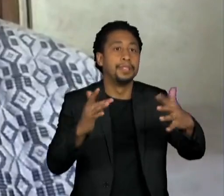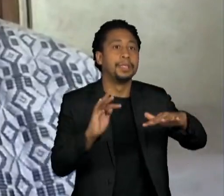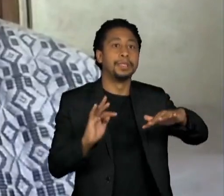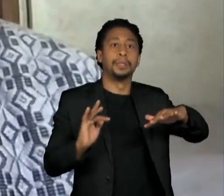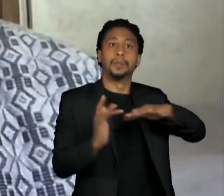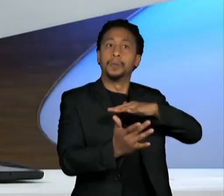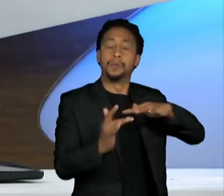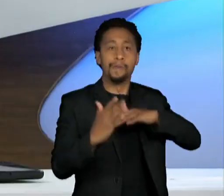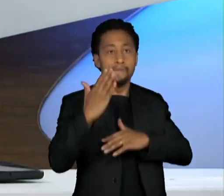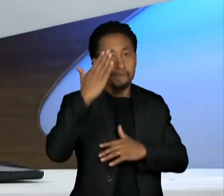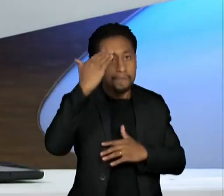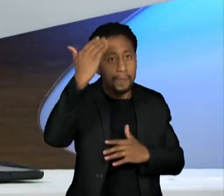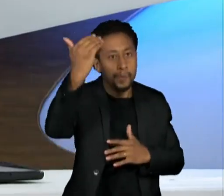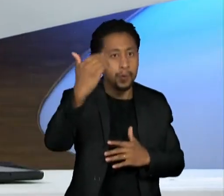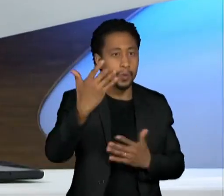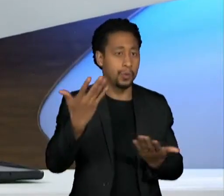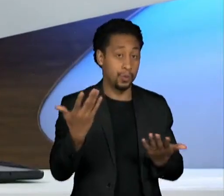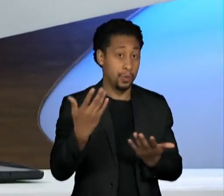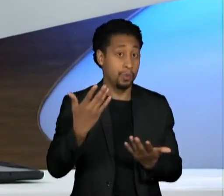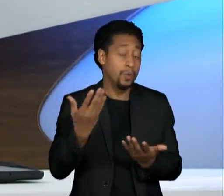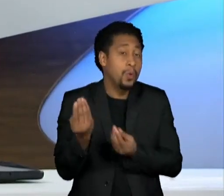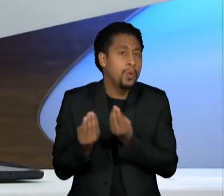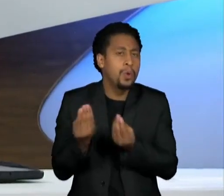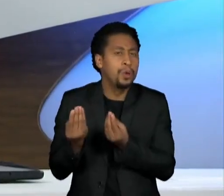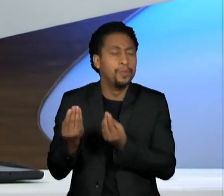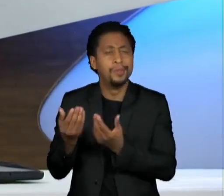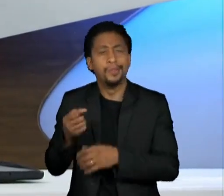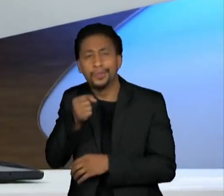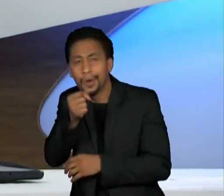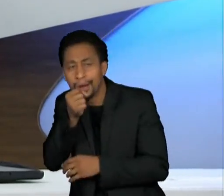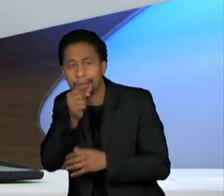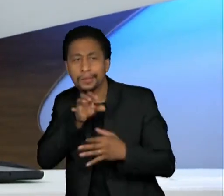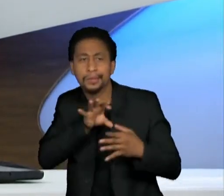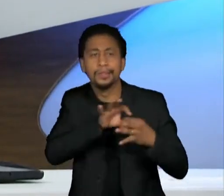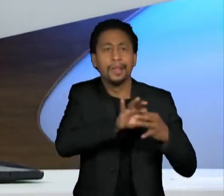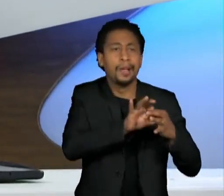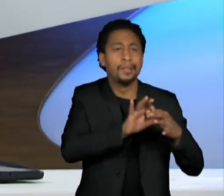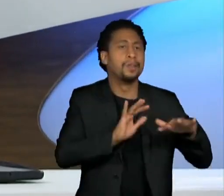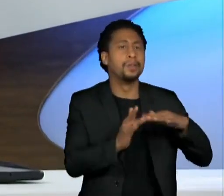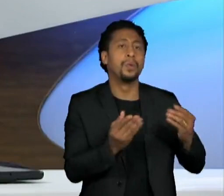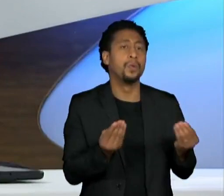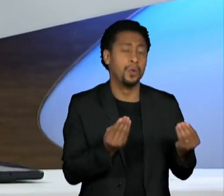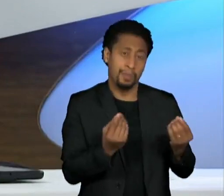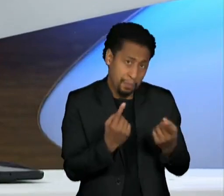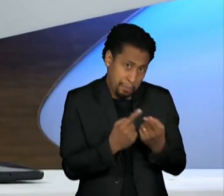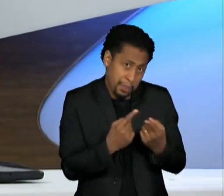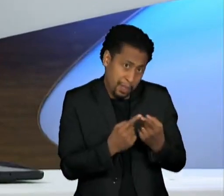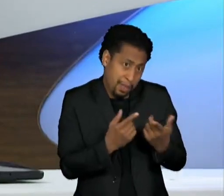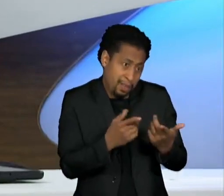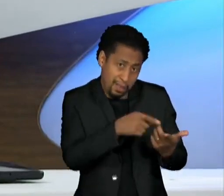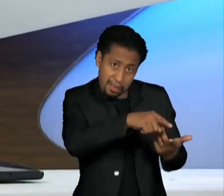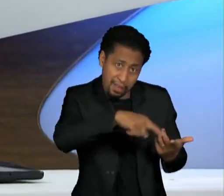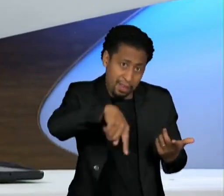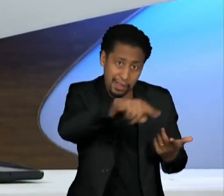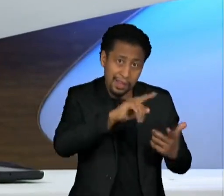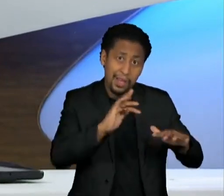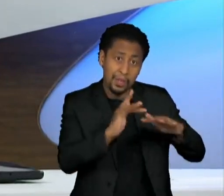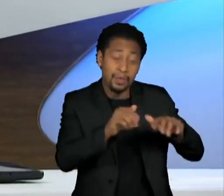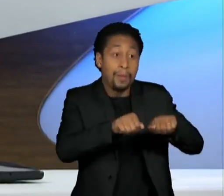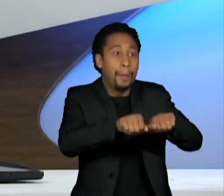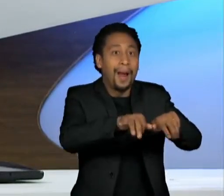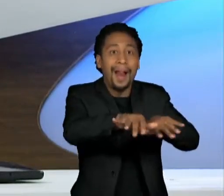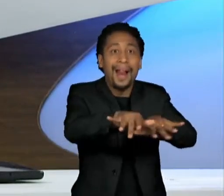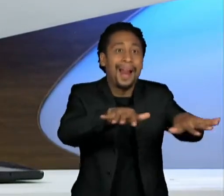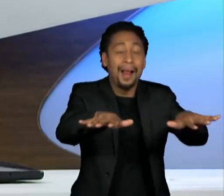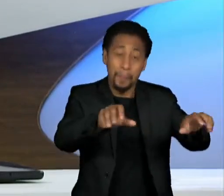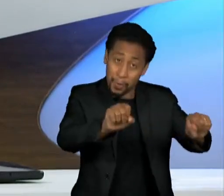plataformas no modo de fazer jornalístico, inclusive porque eles podem ampliar o acesso ou, no caso, se virar contra nós, como